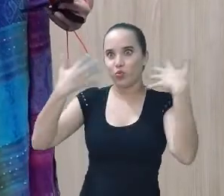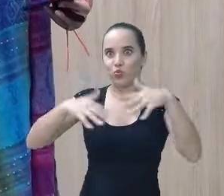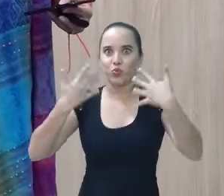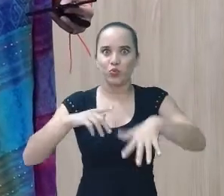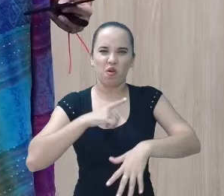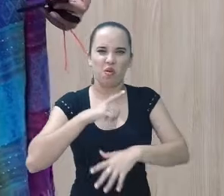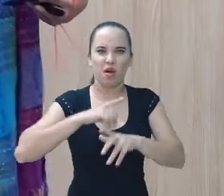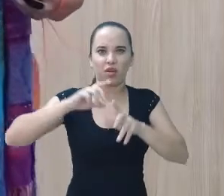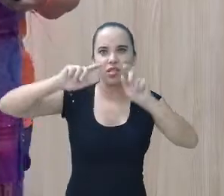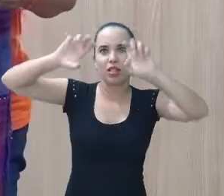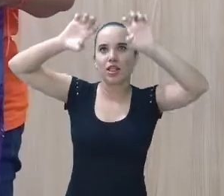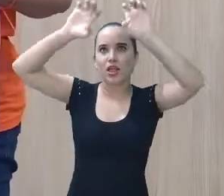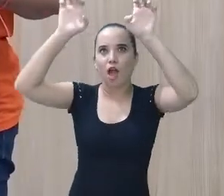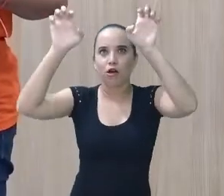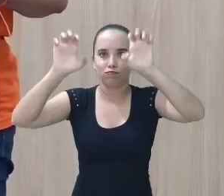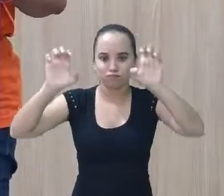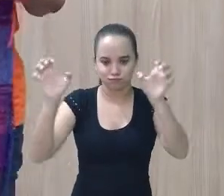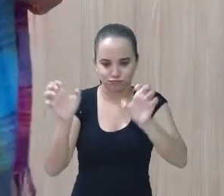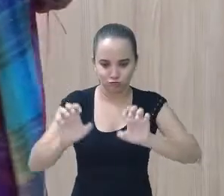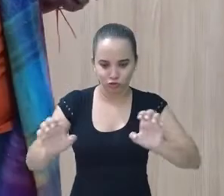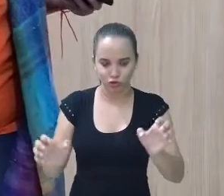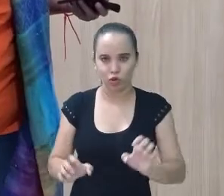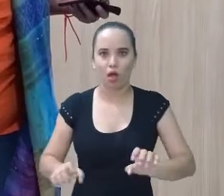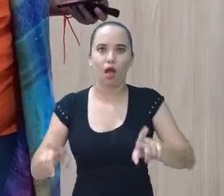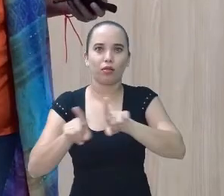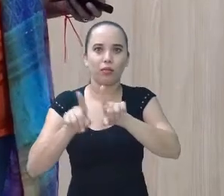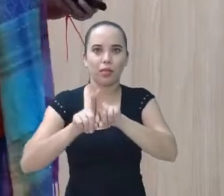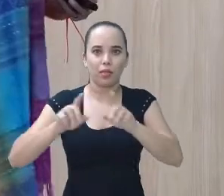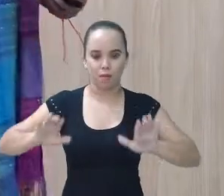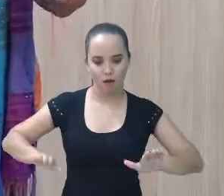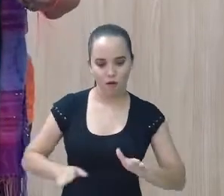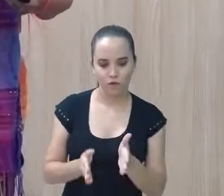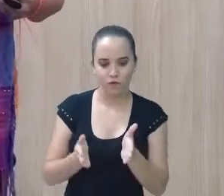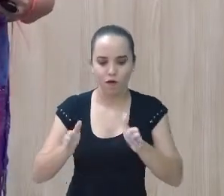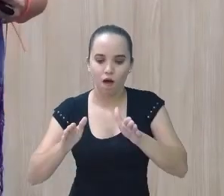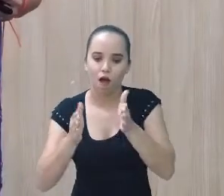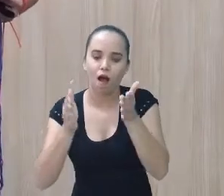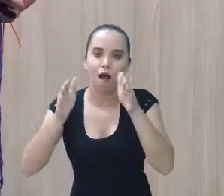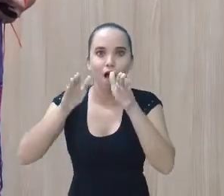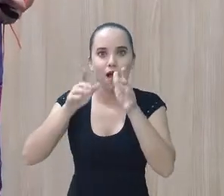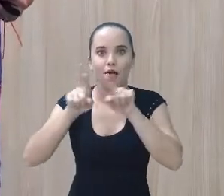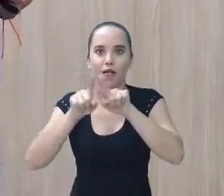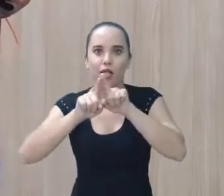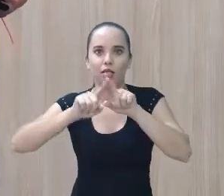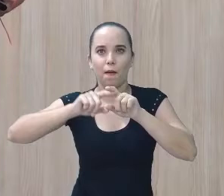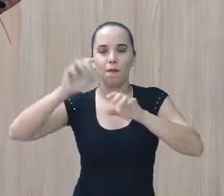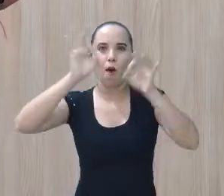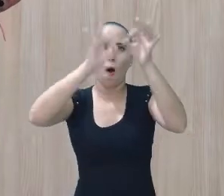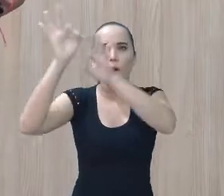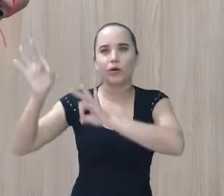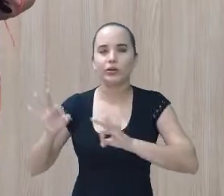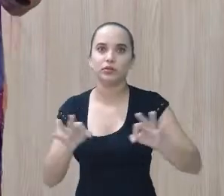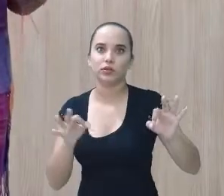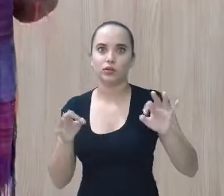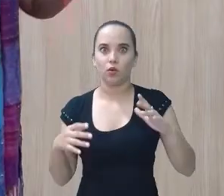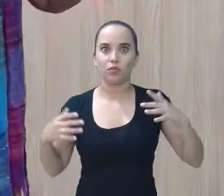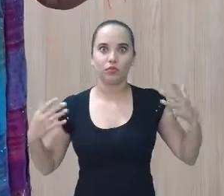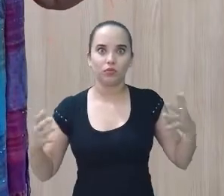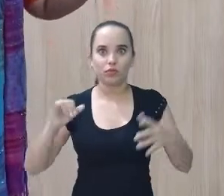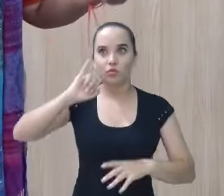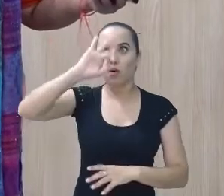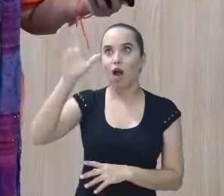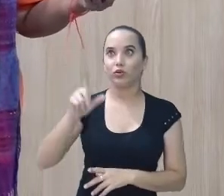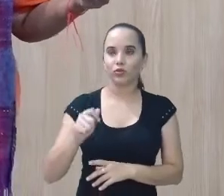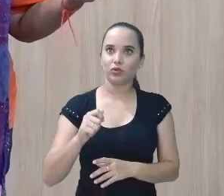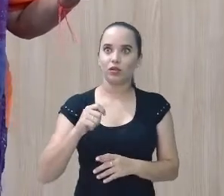utensílios, né, vasos, com a decoração. Então, a Itália olhou para aquilo e disse, é